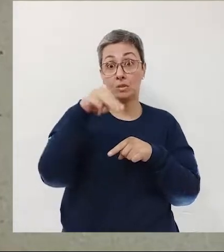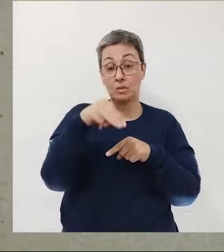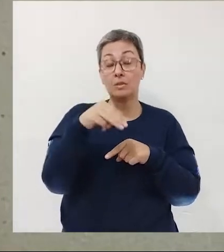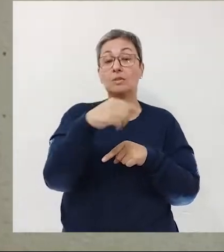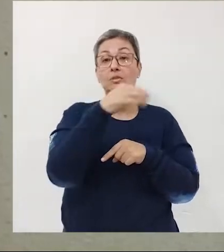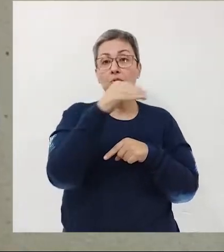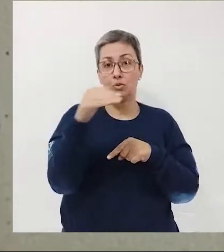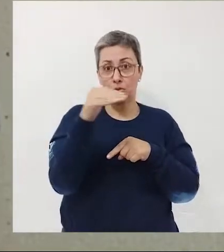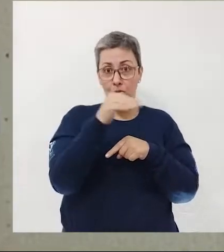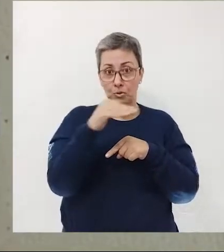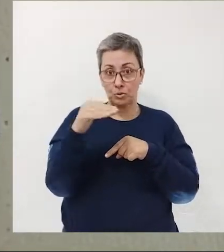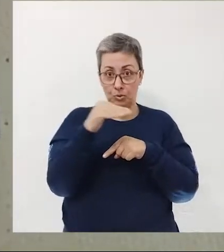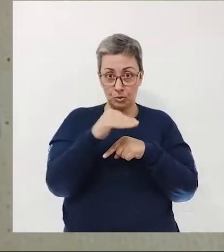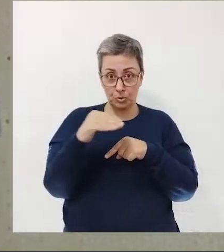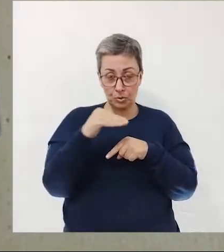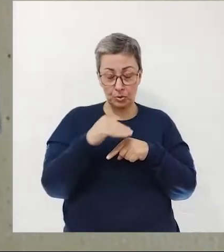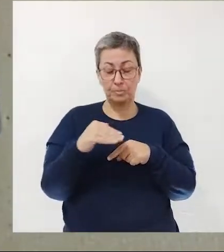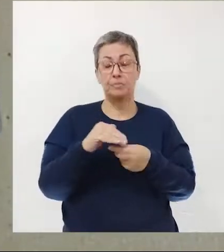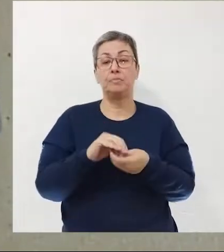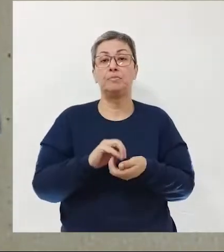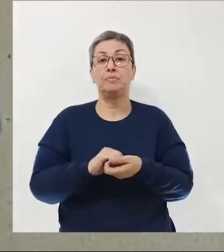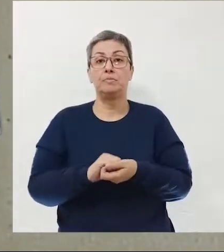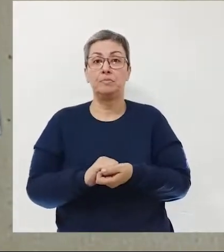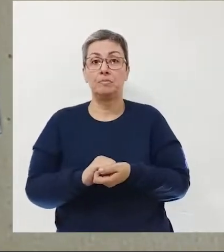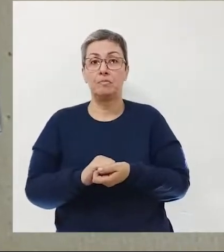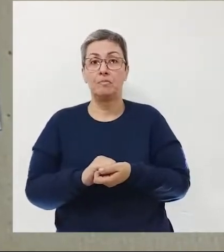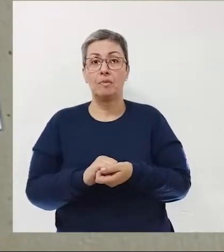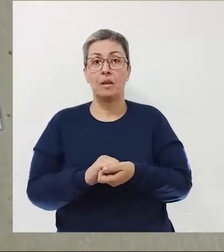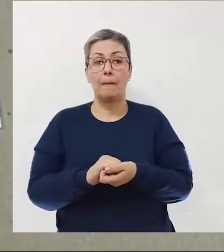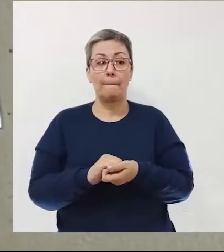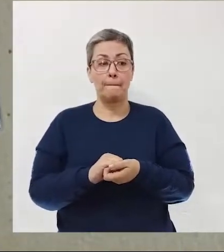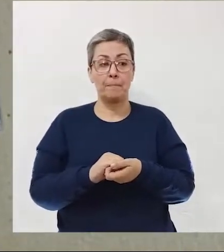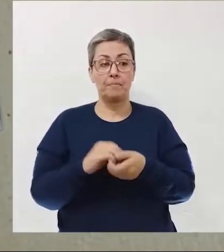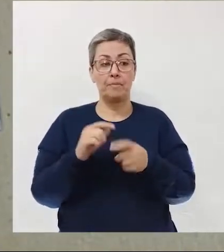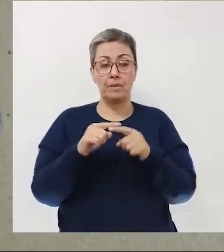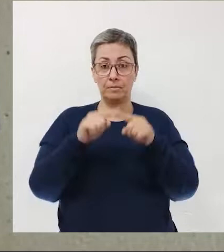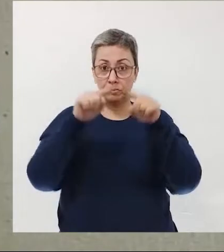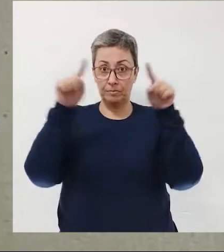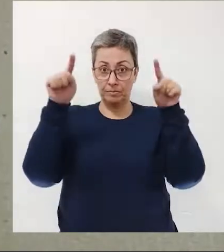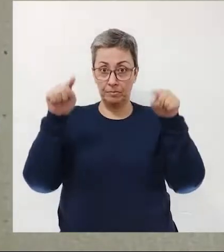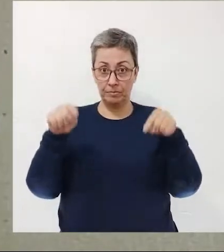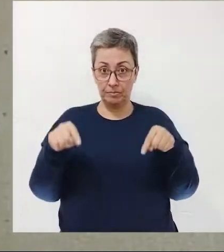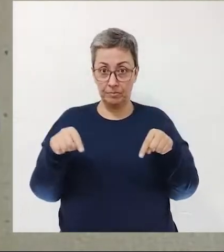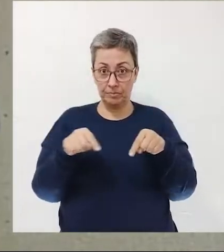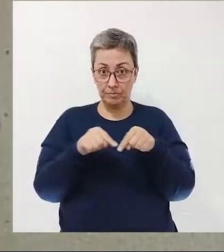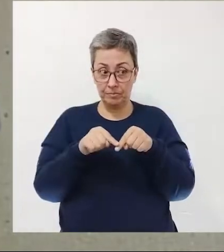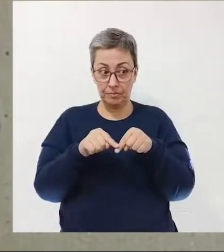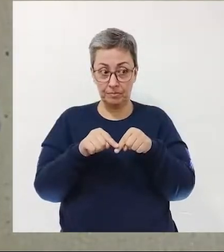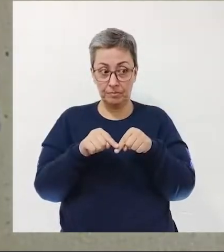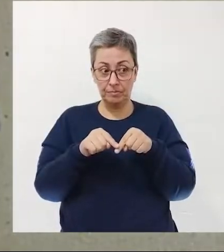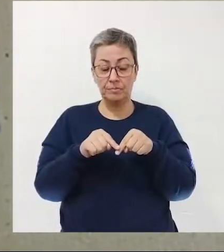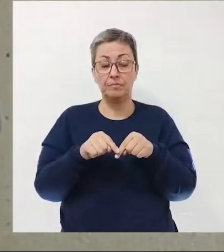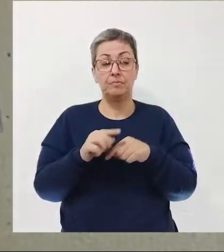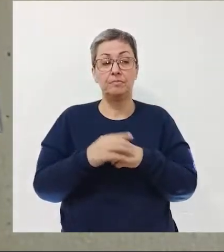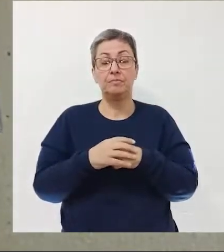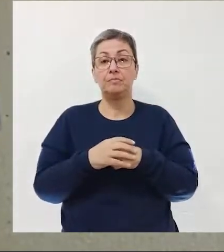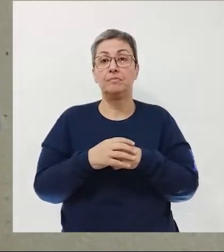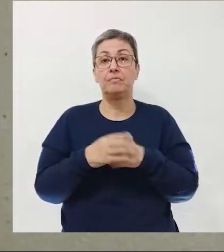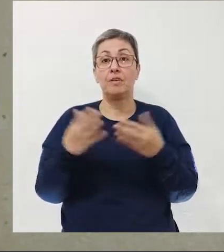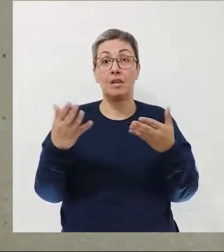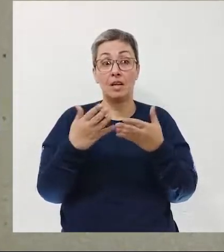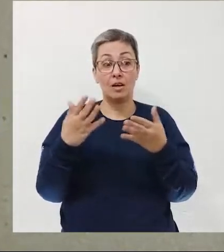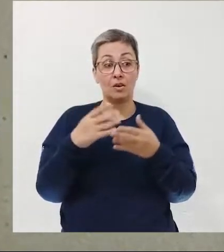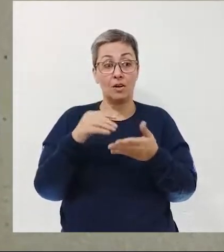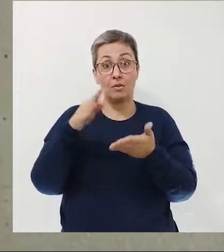1 centímetro e risquei de forma horizontal. O meu perímetro está aqui medido